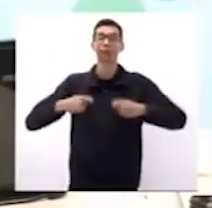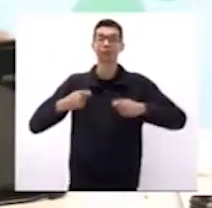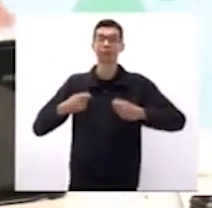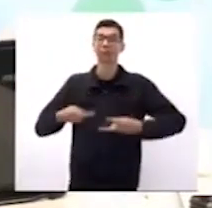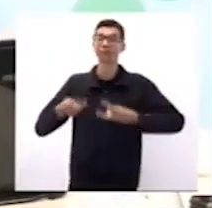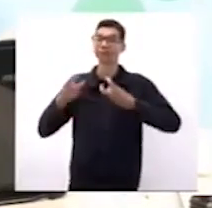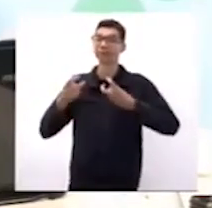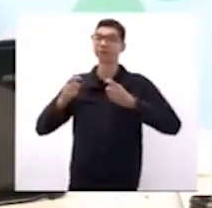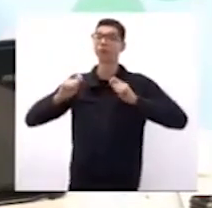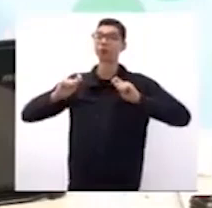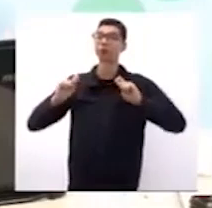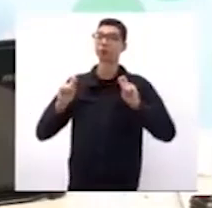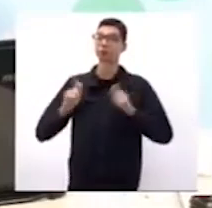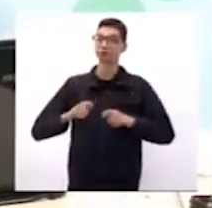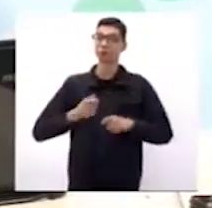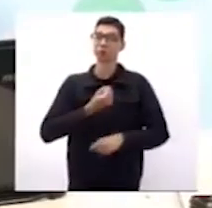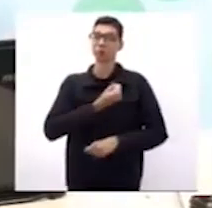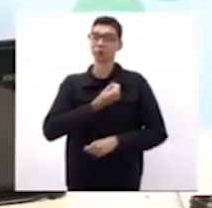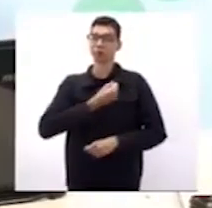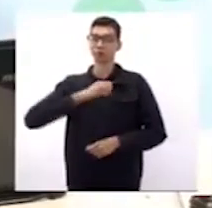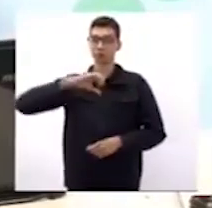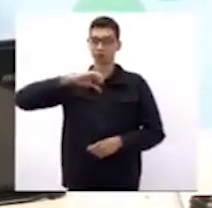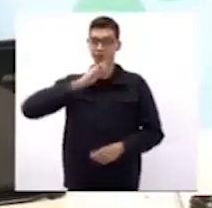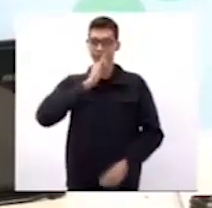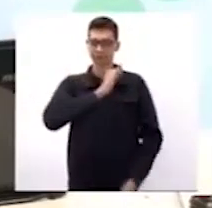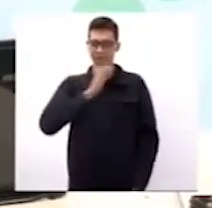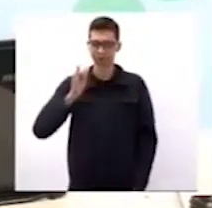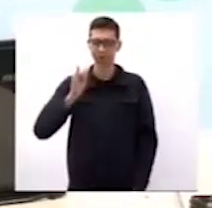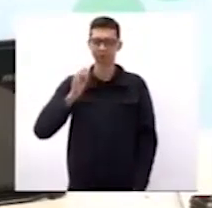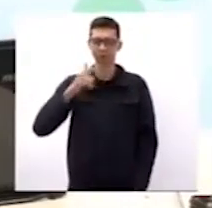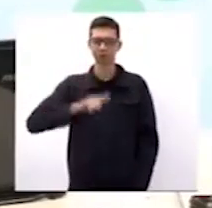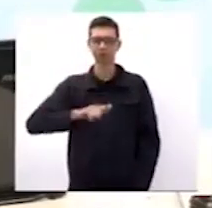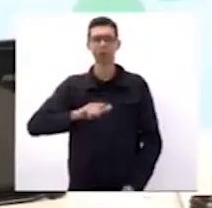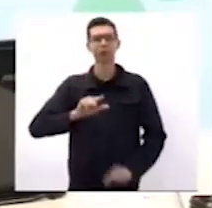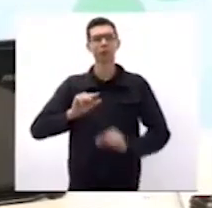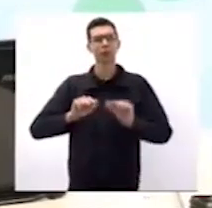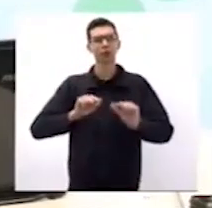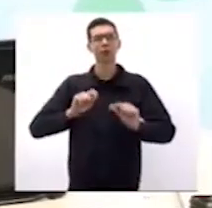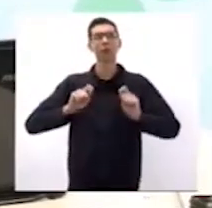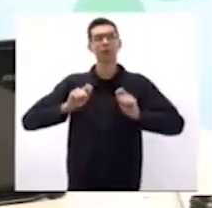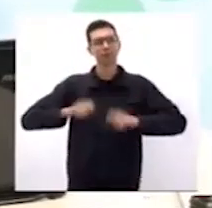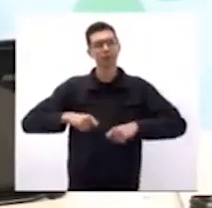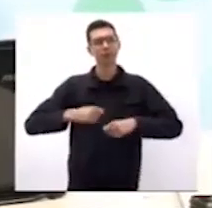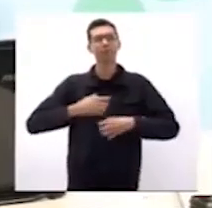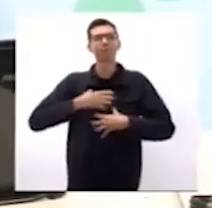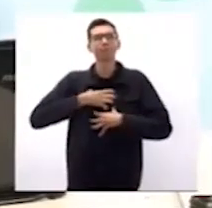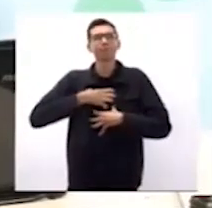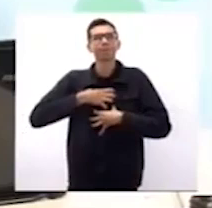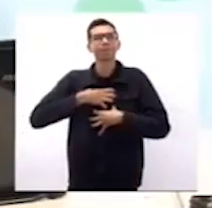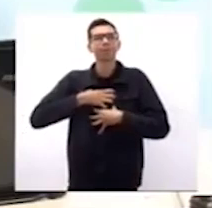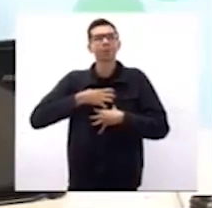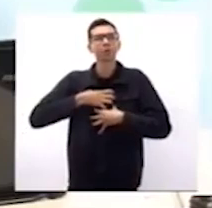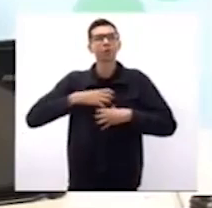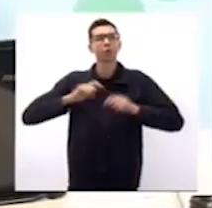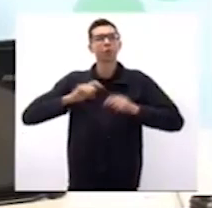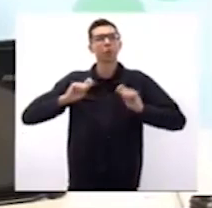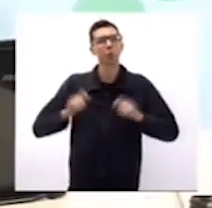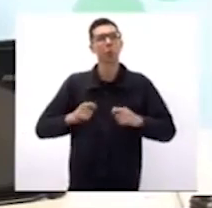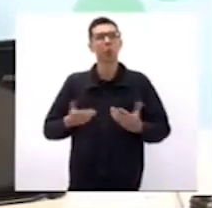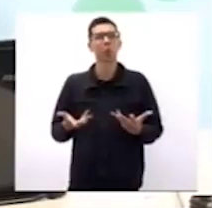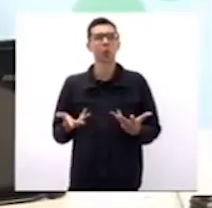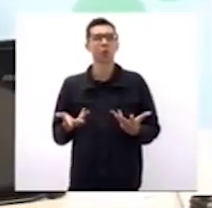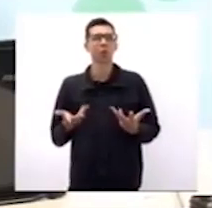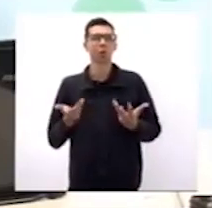número 9, só vou retomar aqui, mais do que nunca a gente dá para trabalhar por competência. O que seria?